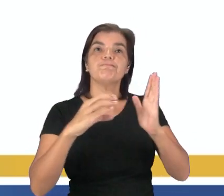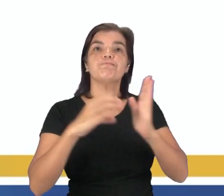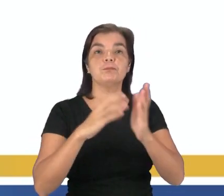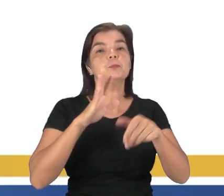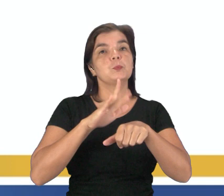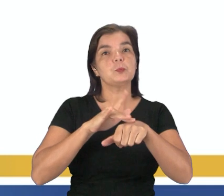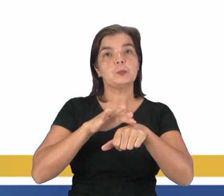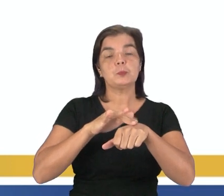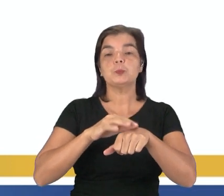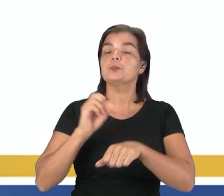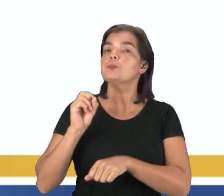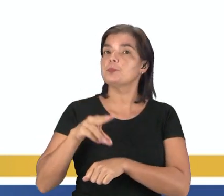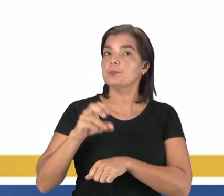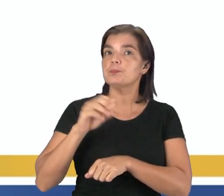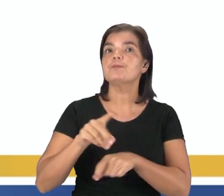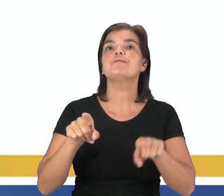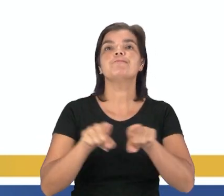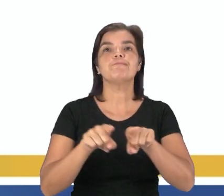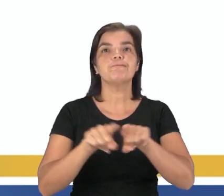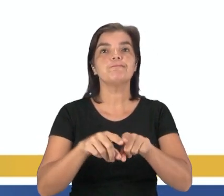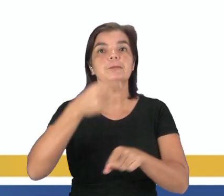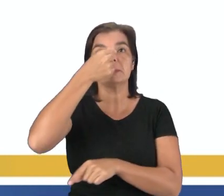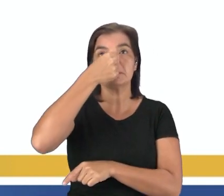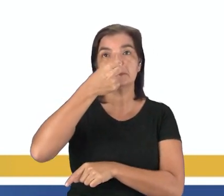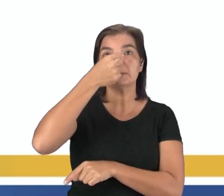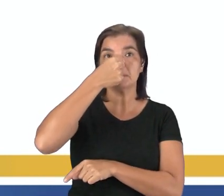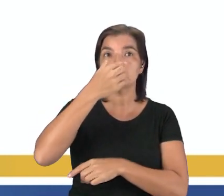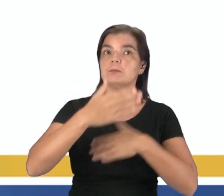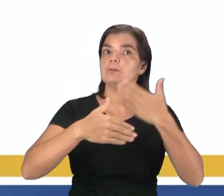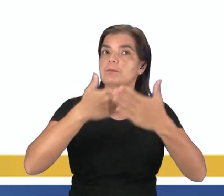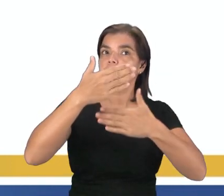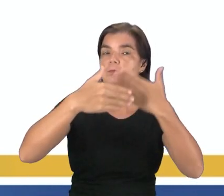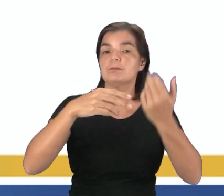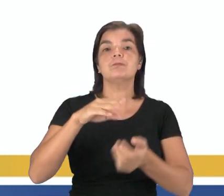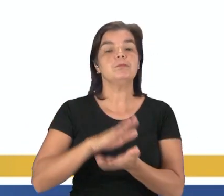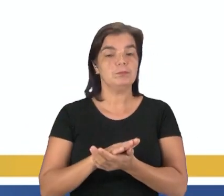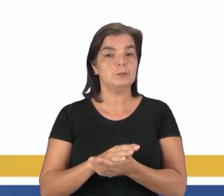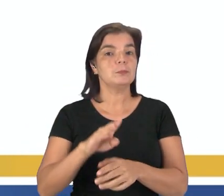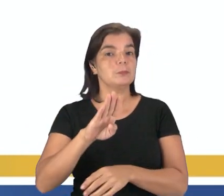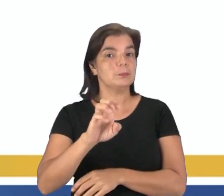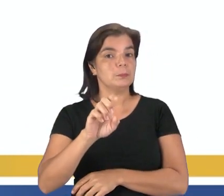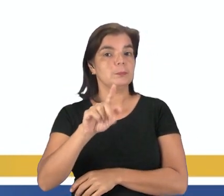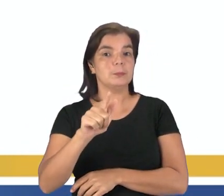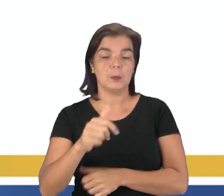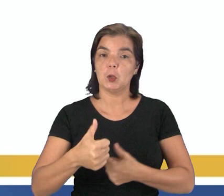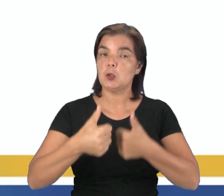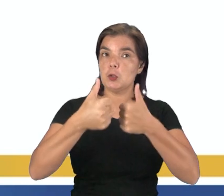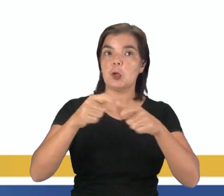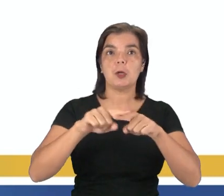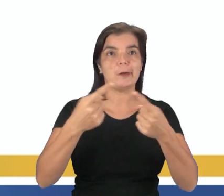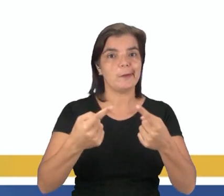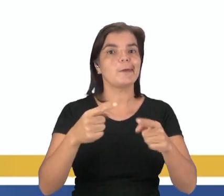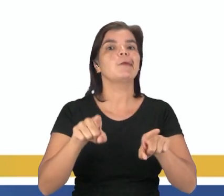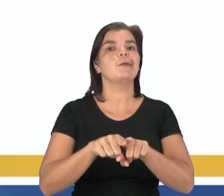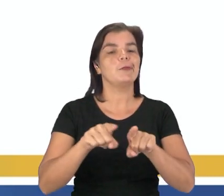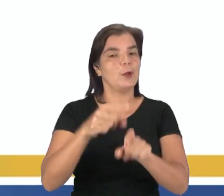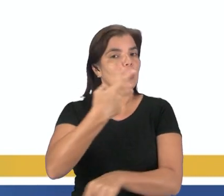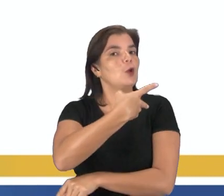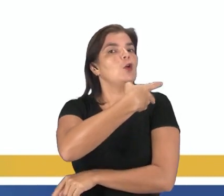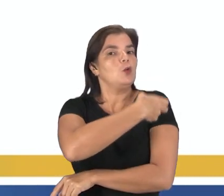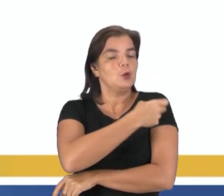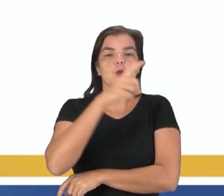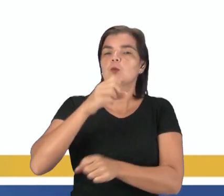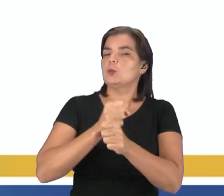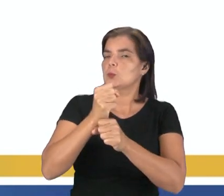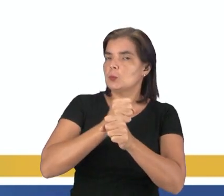são doenças provocadas por vírus. Entretanto, a gripe tem uma evolução benigna. E não é à toa que tem vacina da